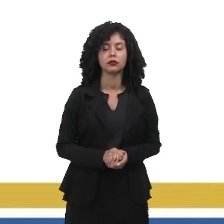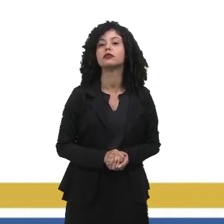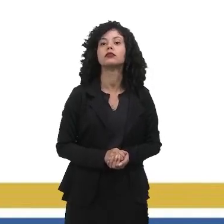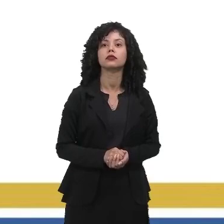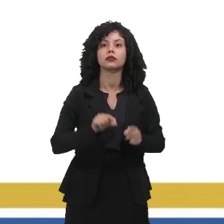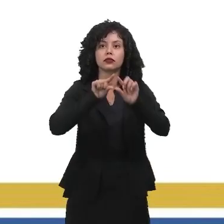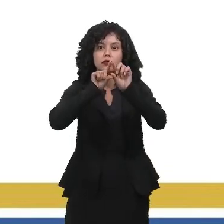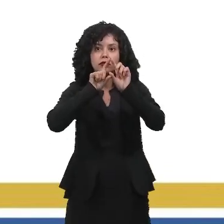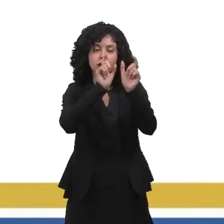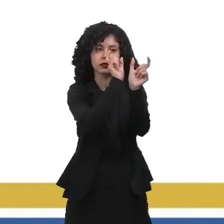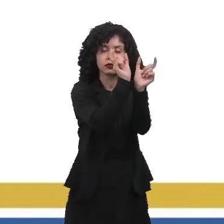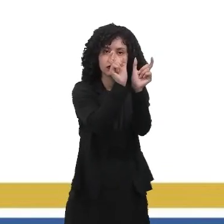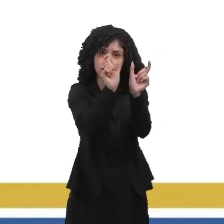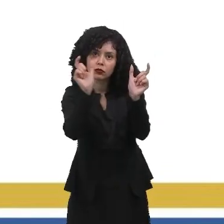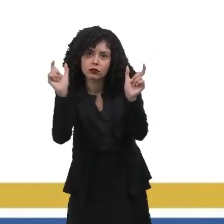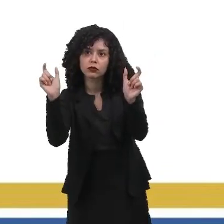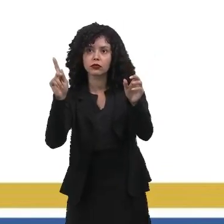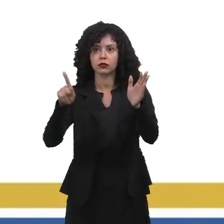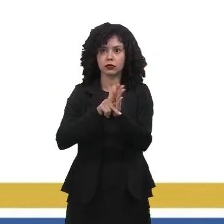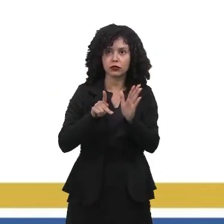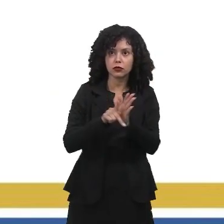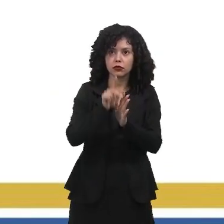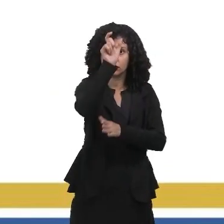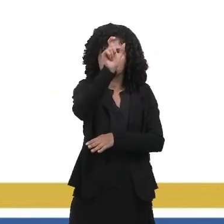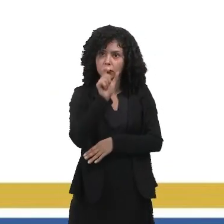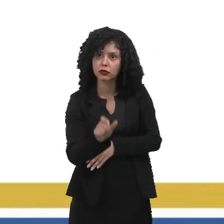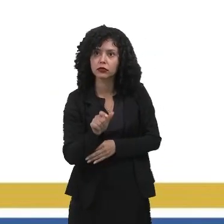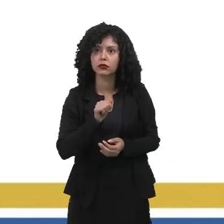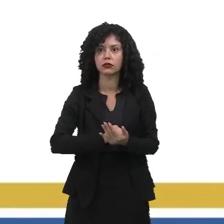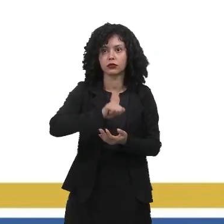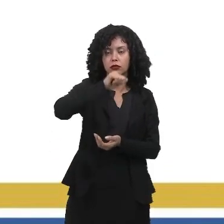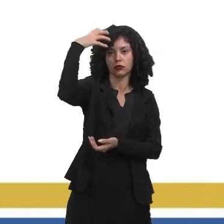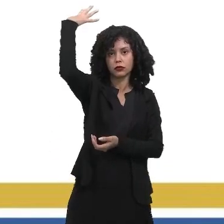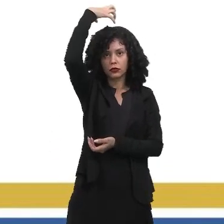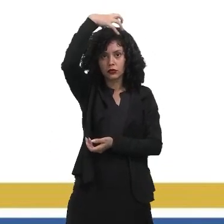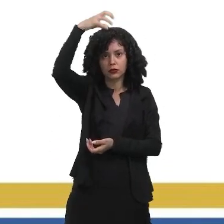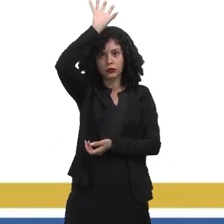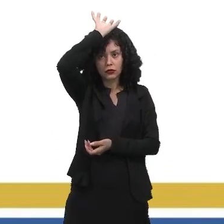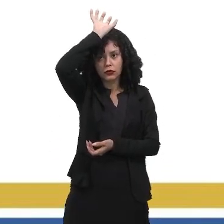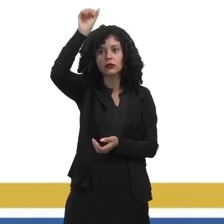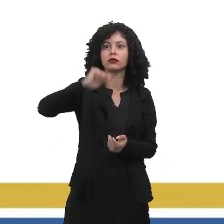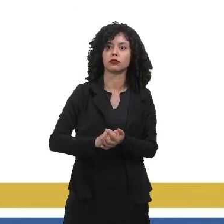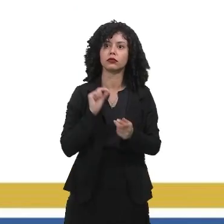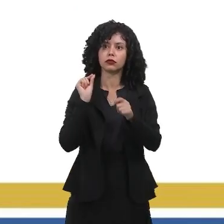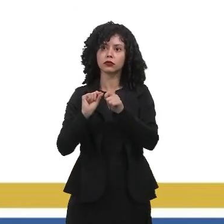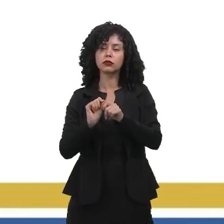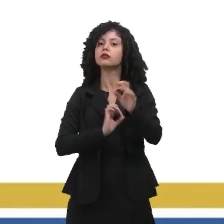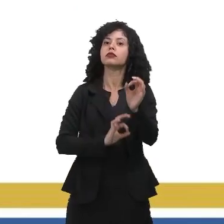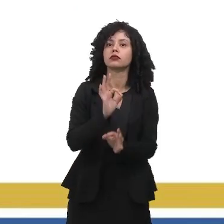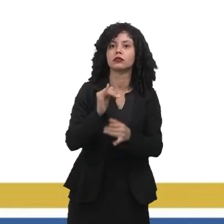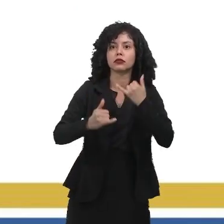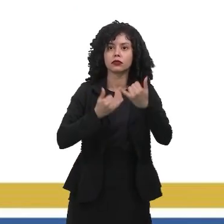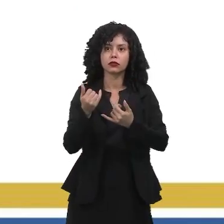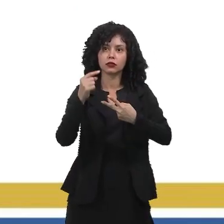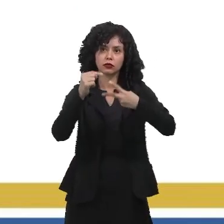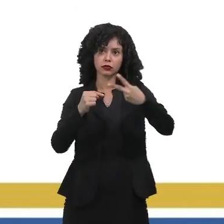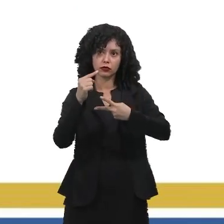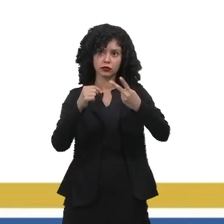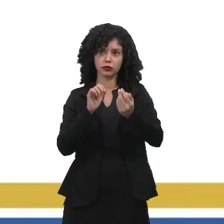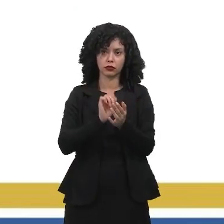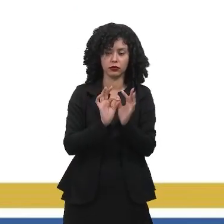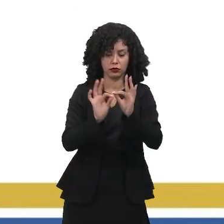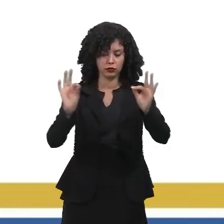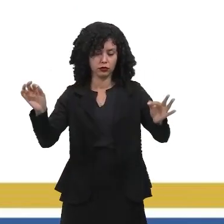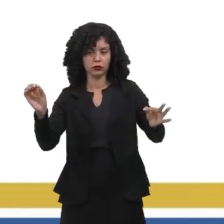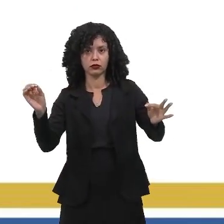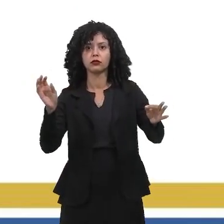Na tirinha de Maurício de Souza, os personagens Cebolinha e Cascão fazem uma brincadeira utilizando duas latas e um